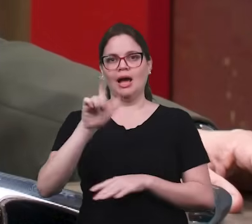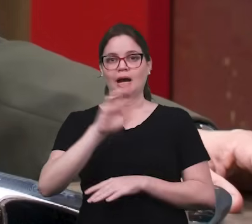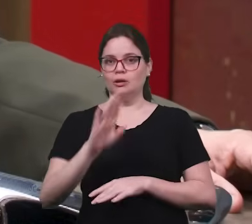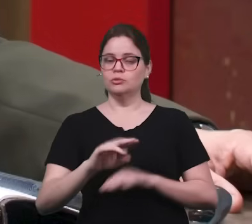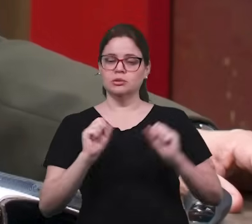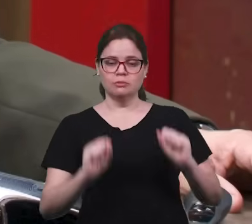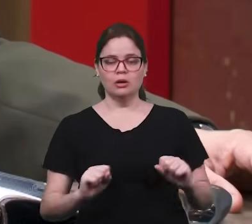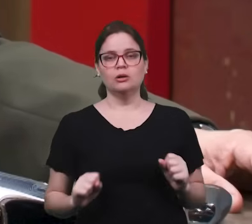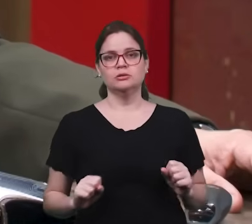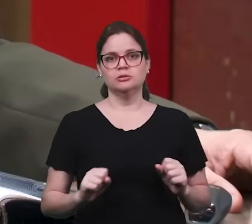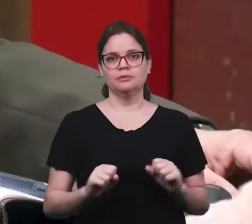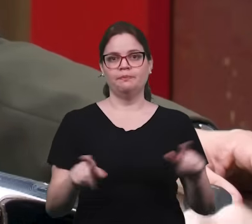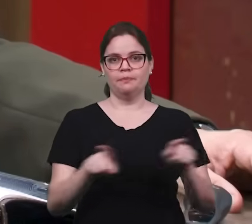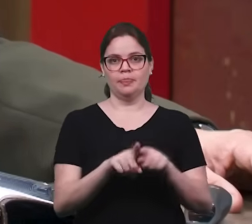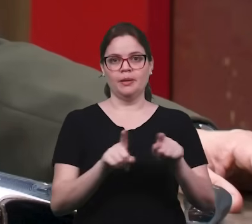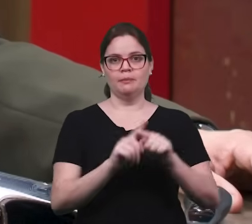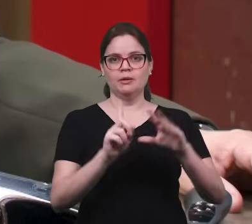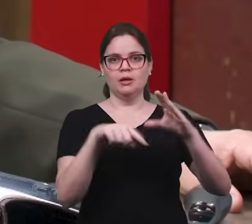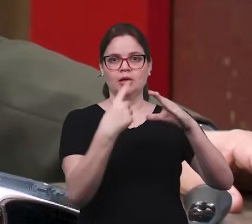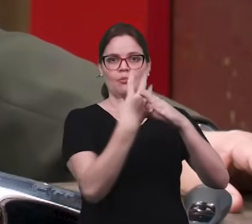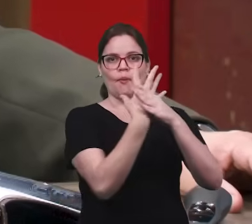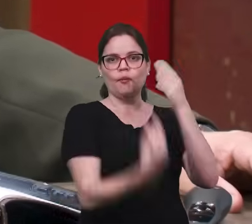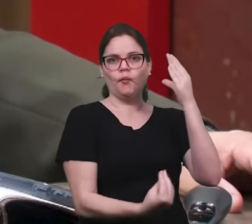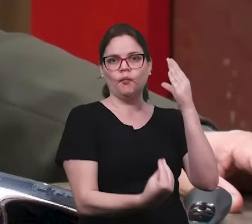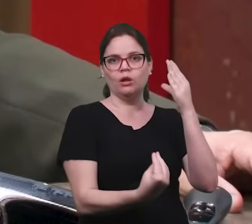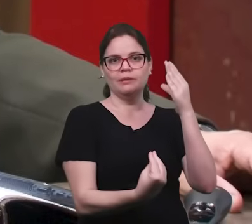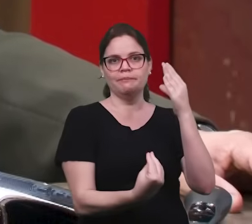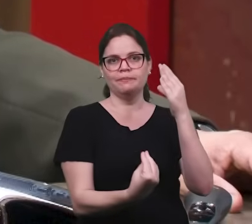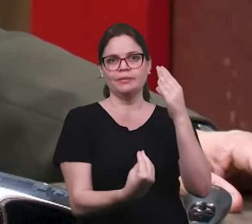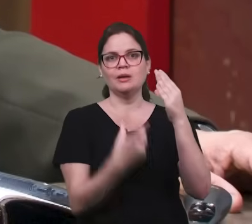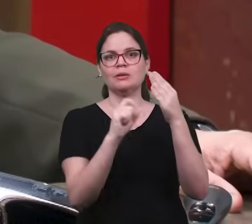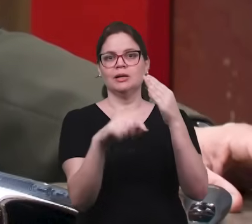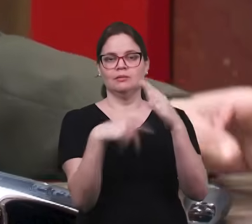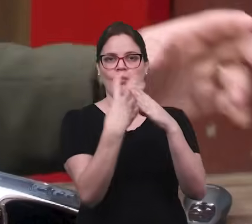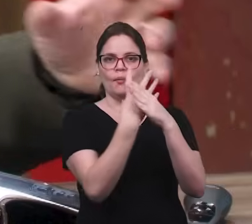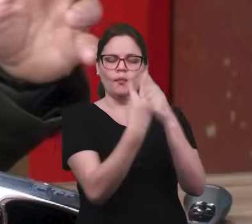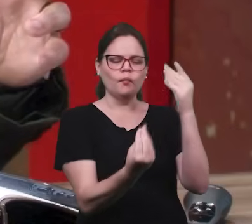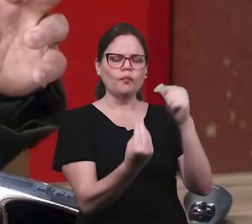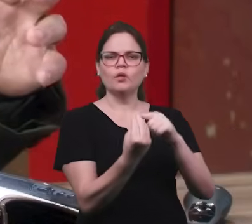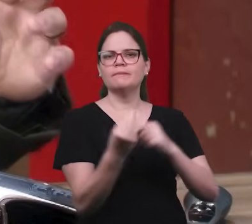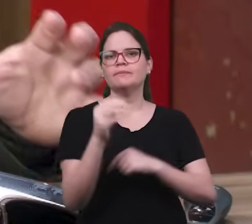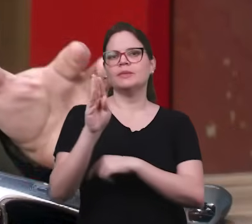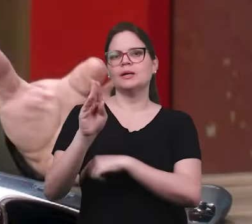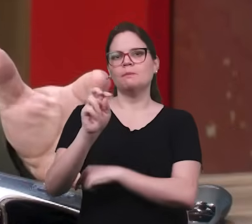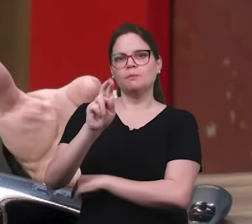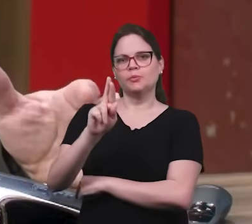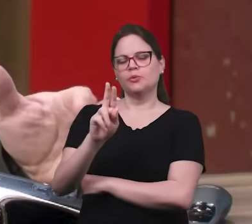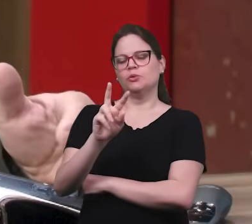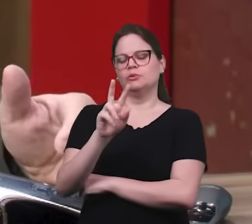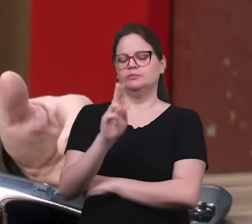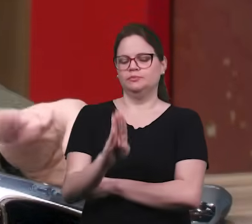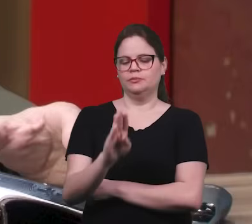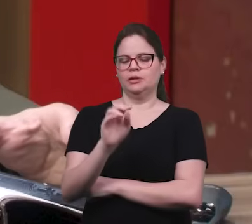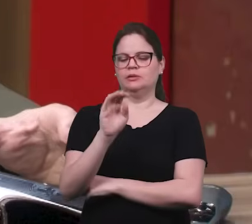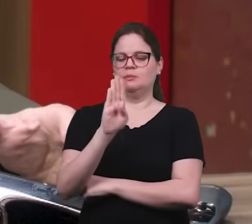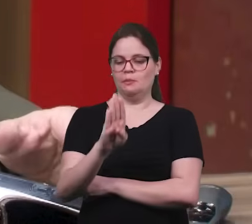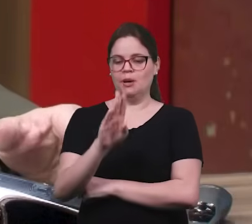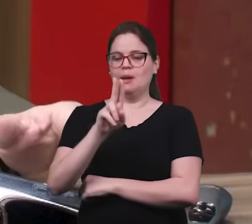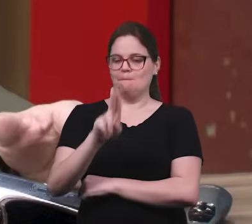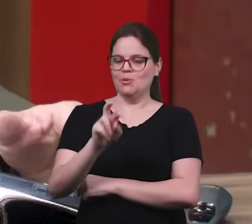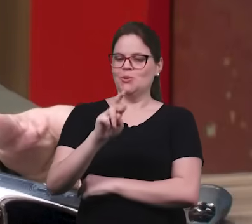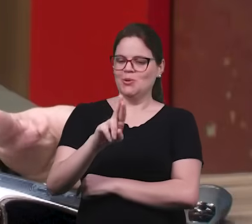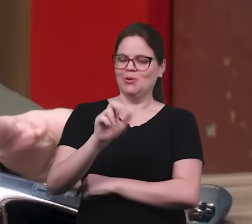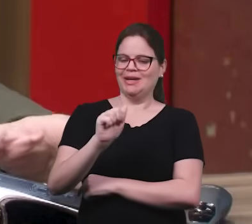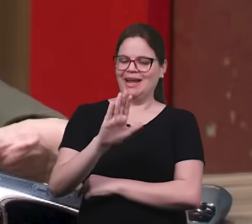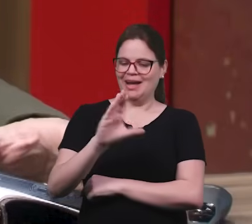luz. E o buraco negro não deixa nem a luz escapar. Então tudo nesse universo é relativo. Mas a luz